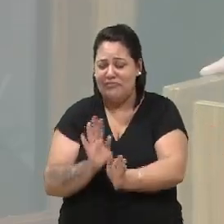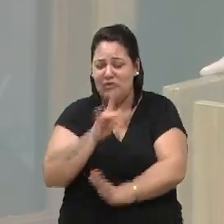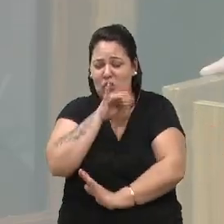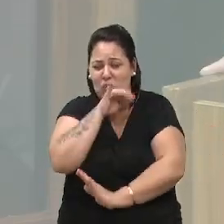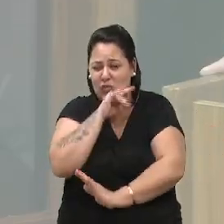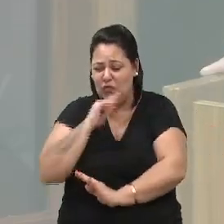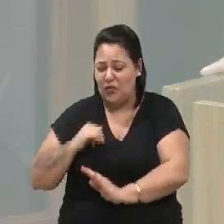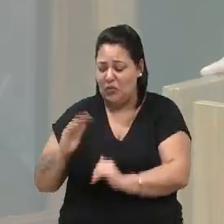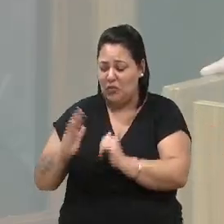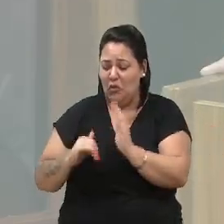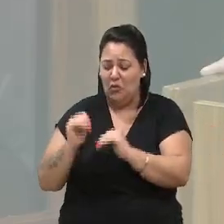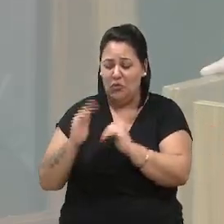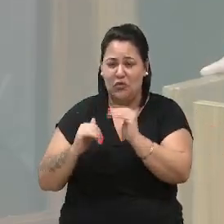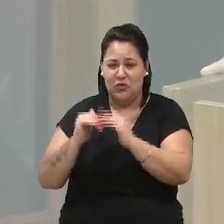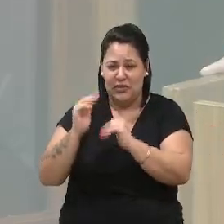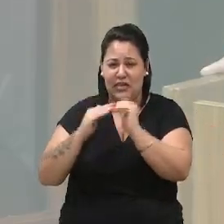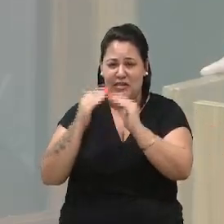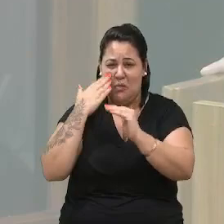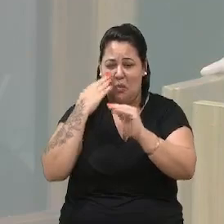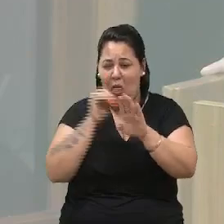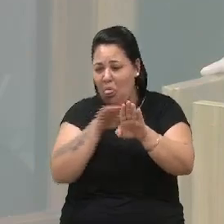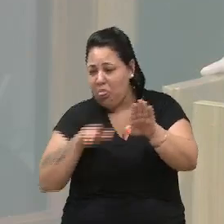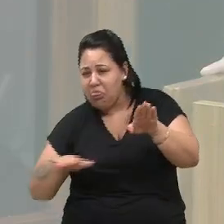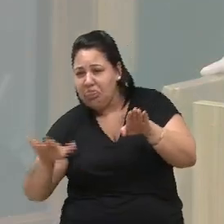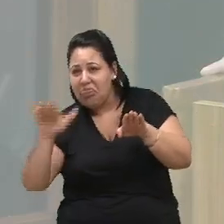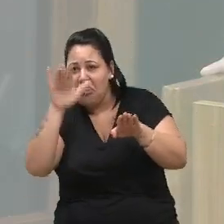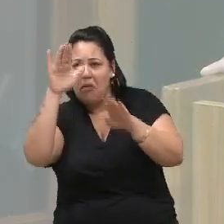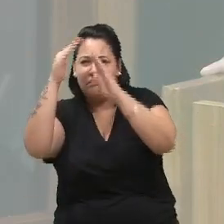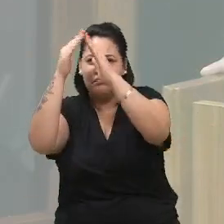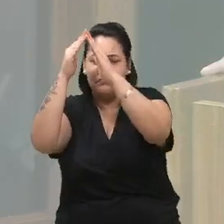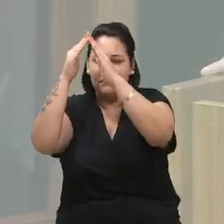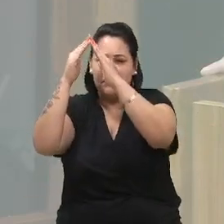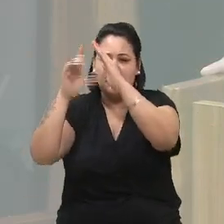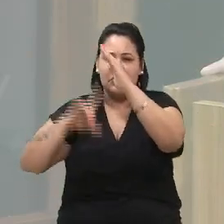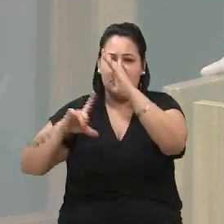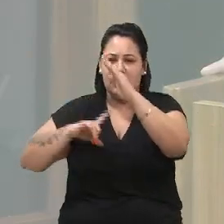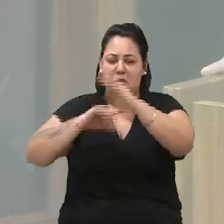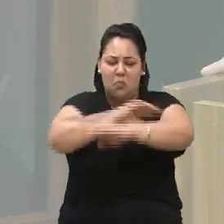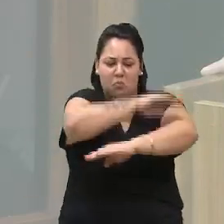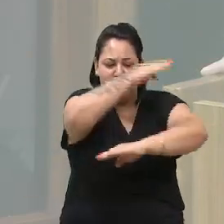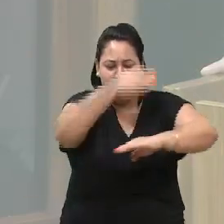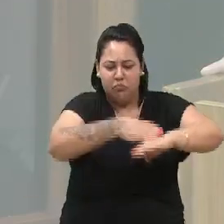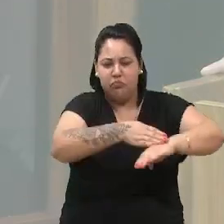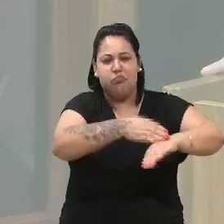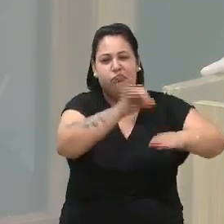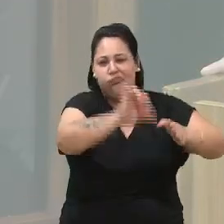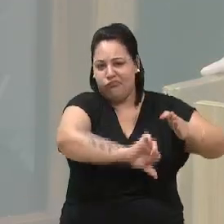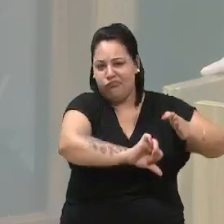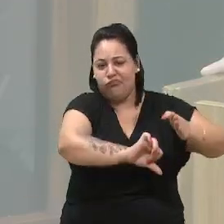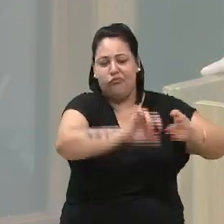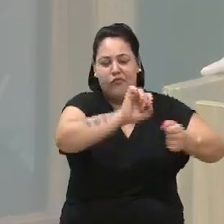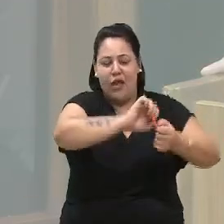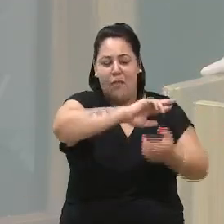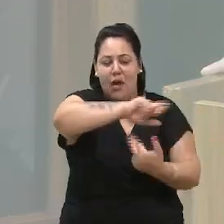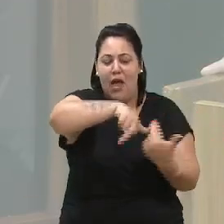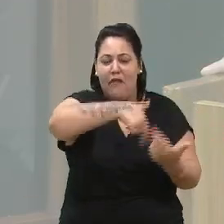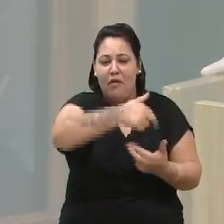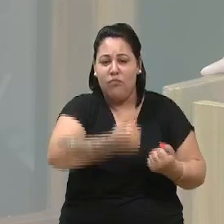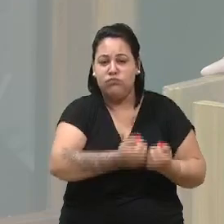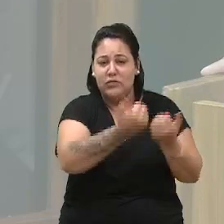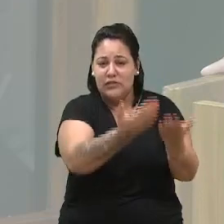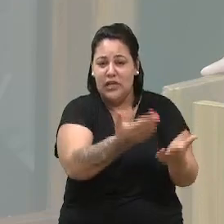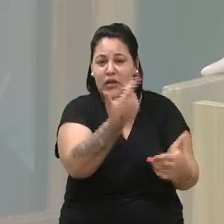lado de um barranco. O ginásio está interditado. Foi feita uma reforma na escola, foi entregue com